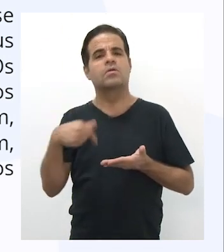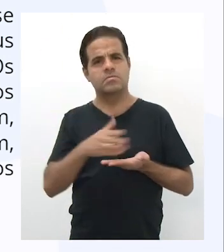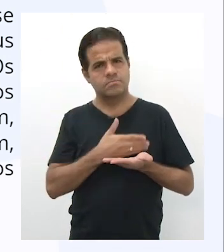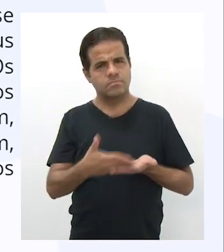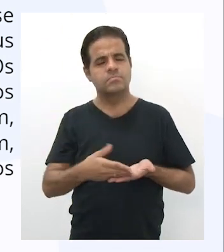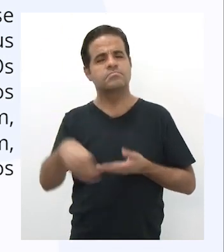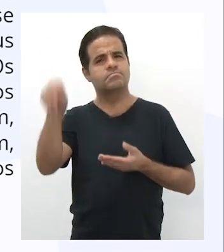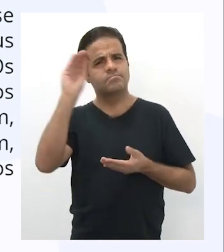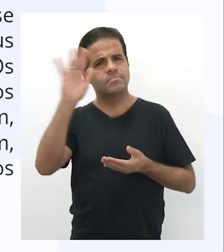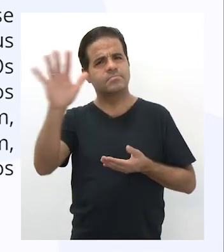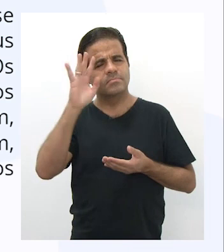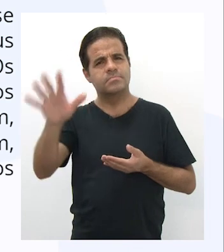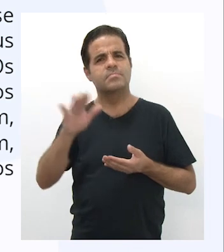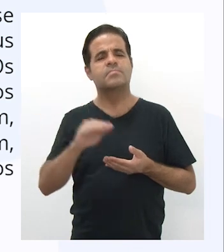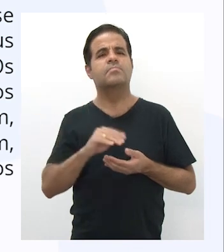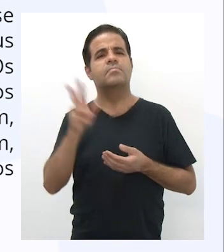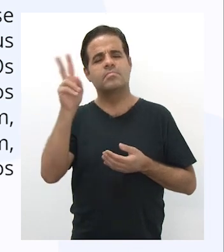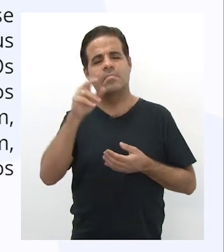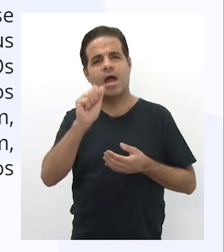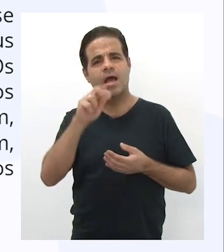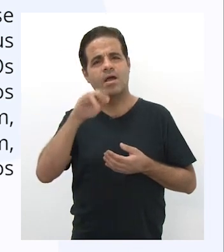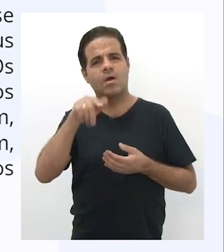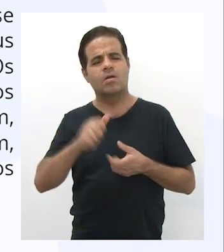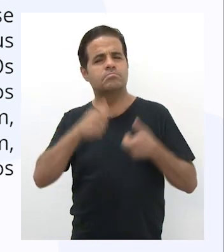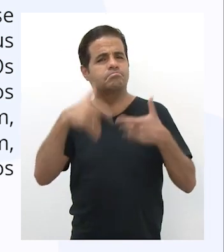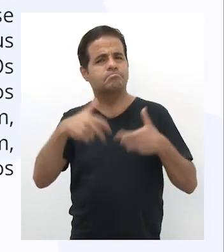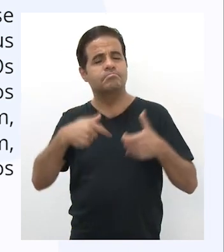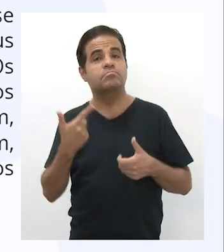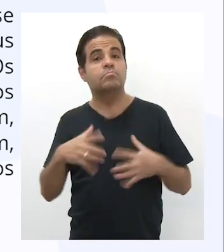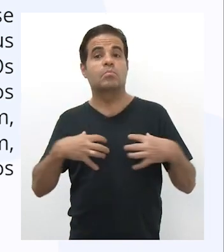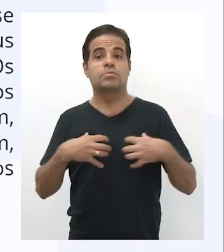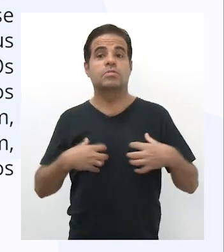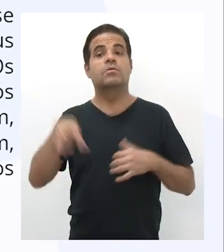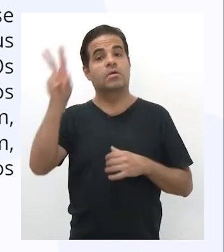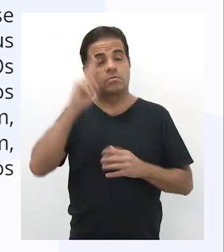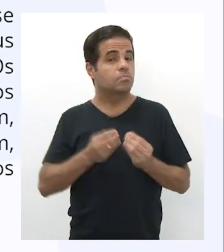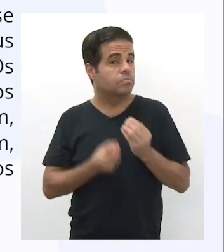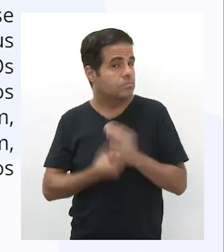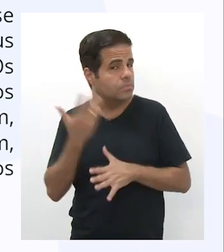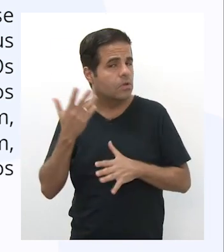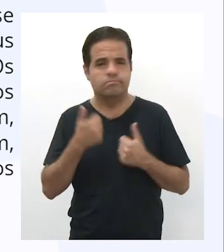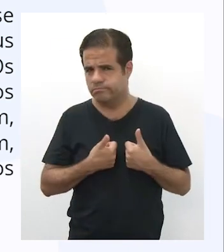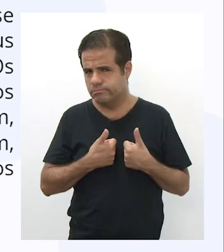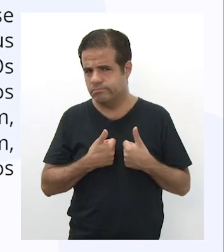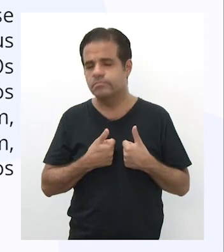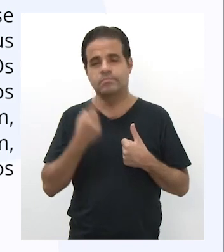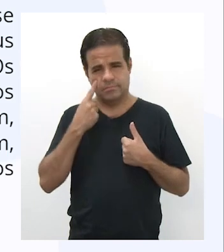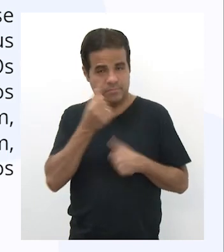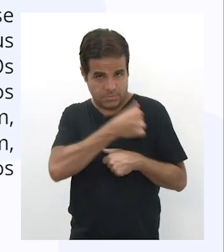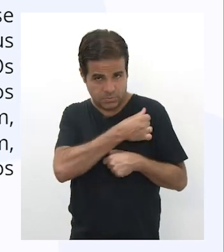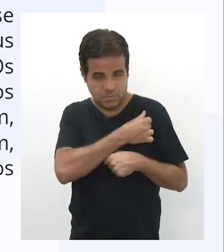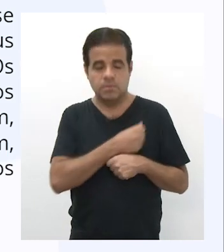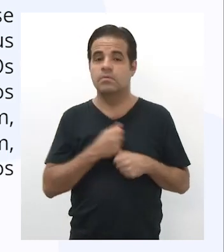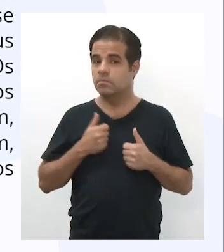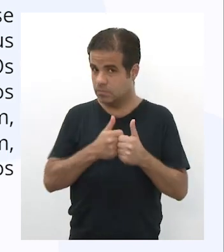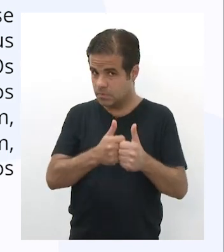da teoria histórica arqueológica, vamos contar de uma outra forma a fundação de Roma. Está bem, sexto ano?